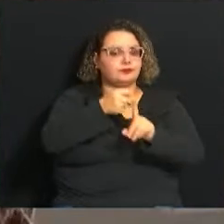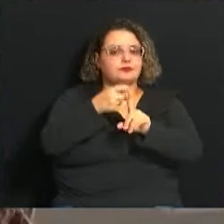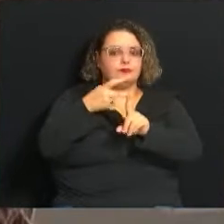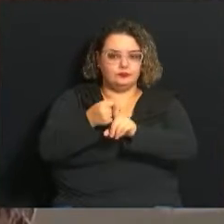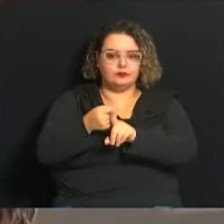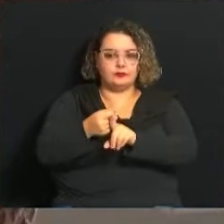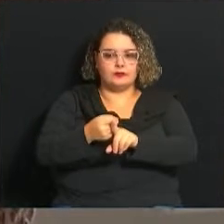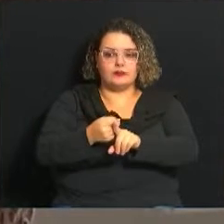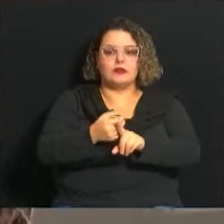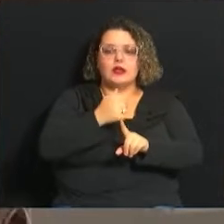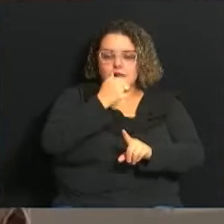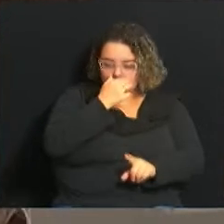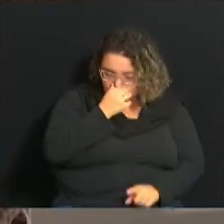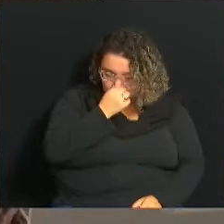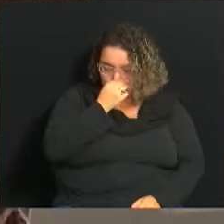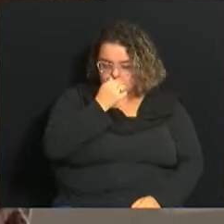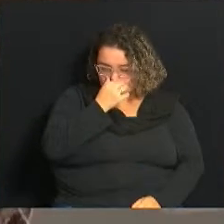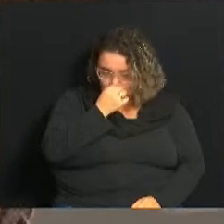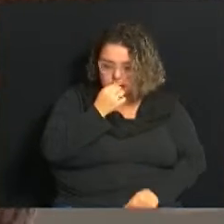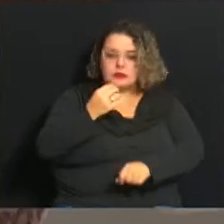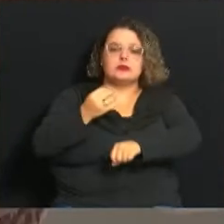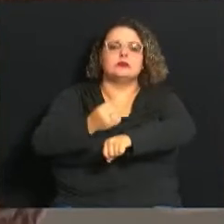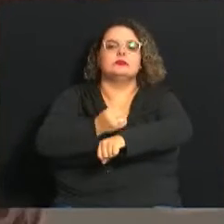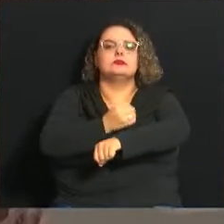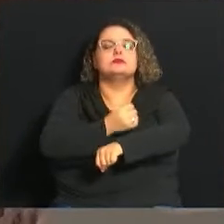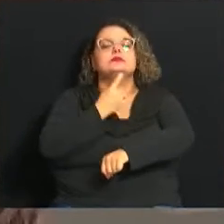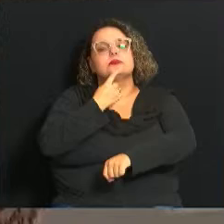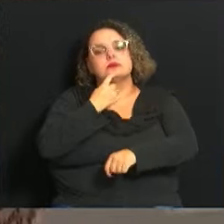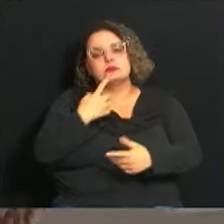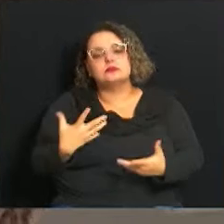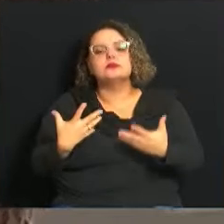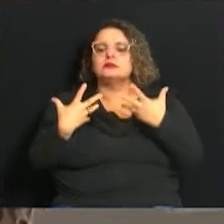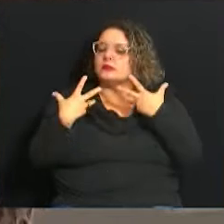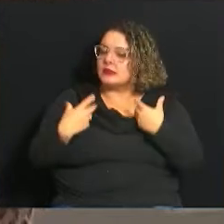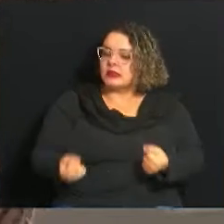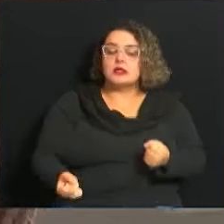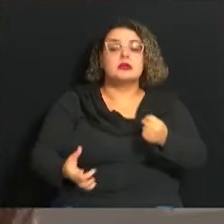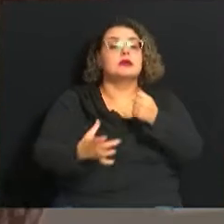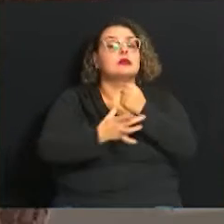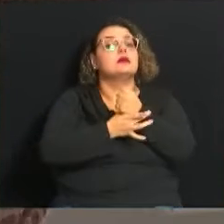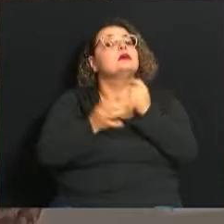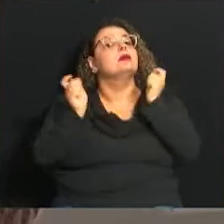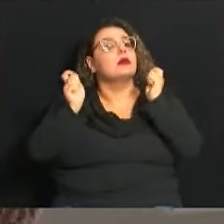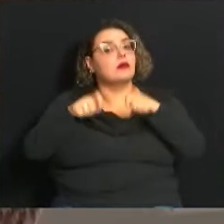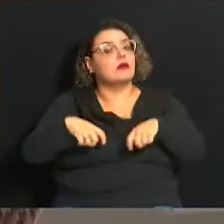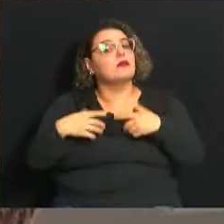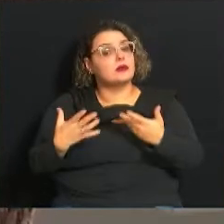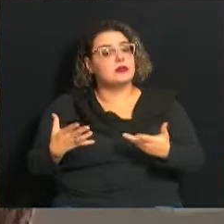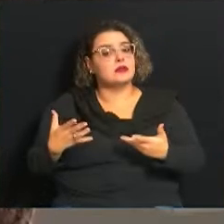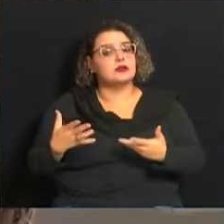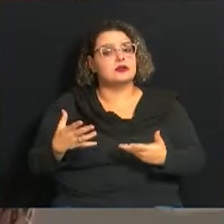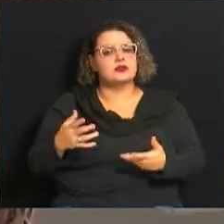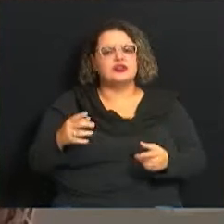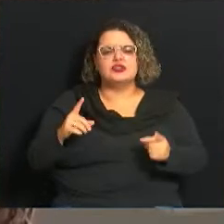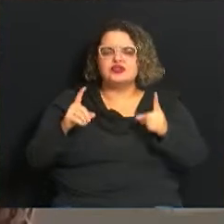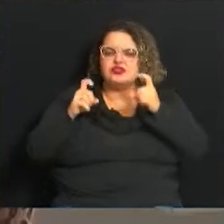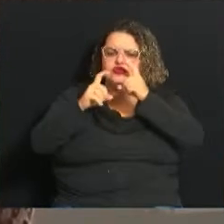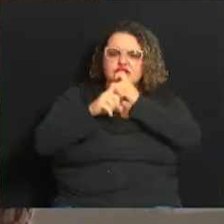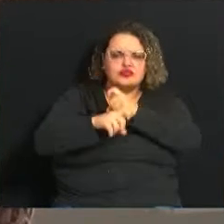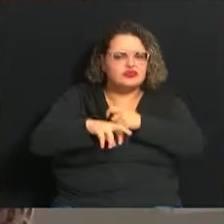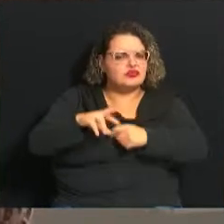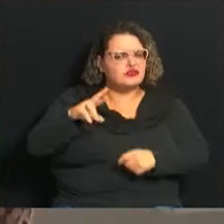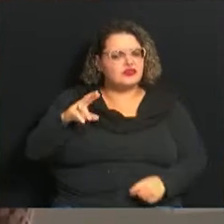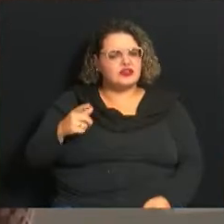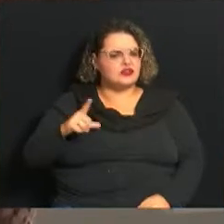influenza e sarampo, que são super bem toleradas, muito seguras, eficazes, raramente com algum evento adverso